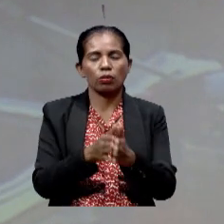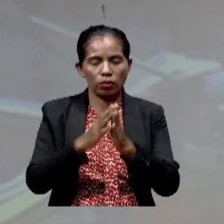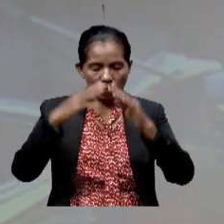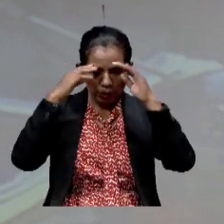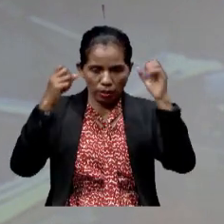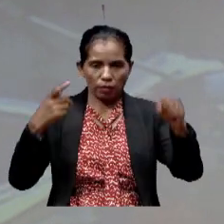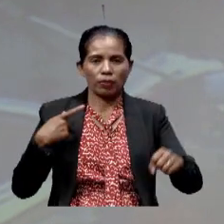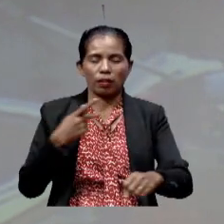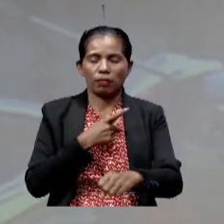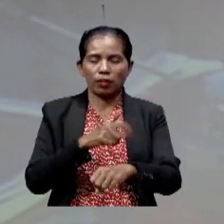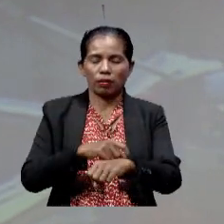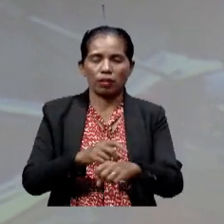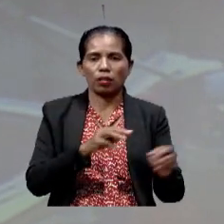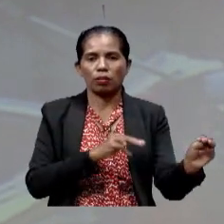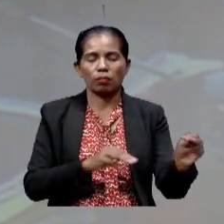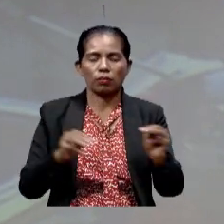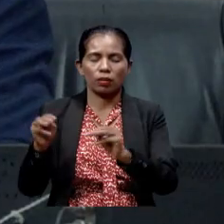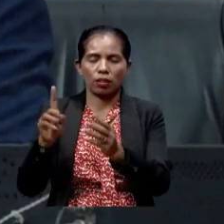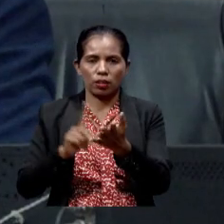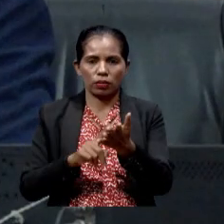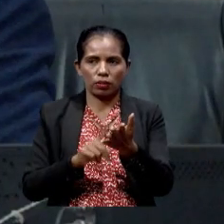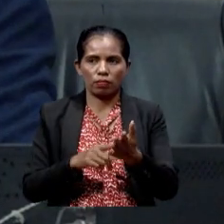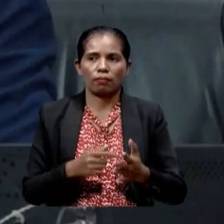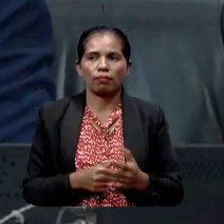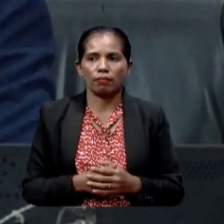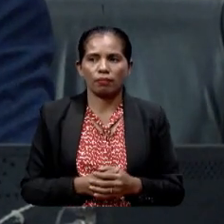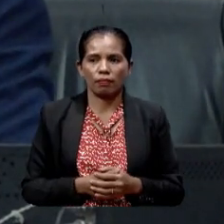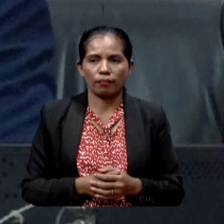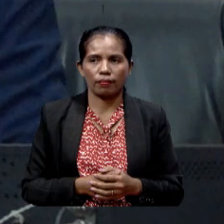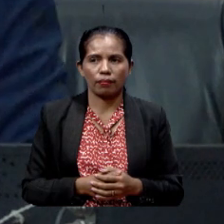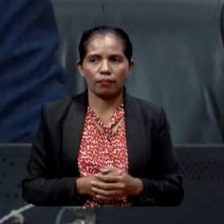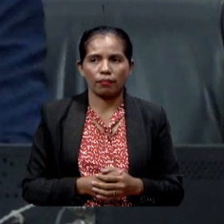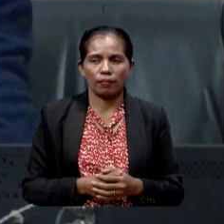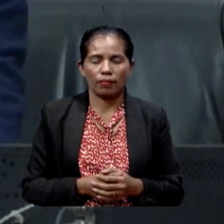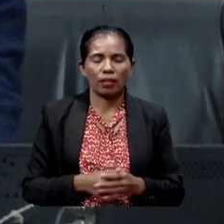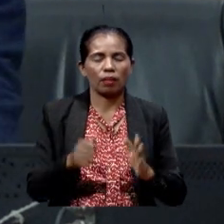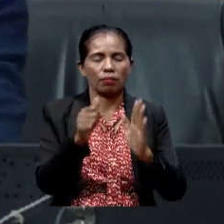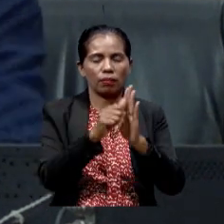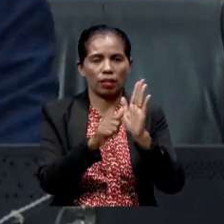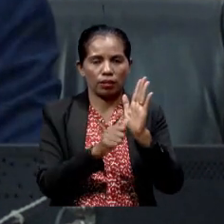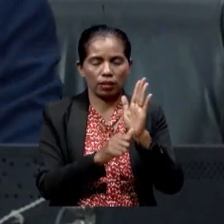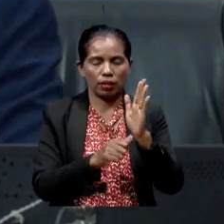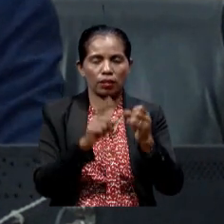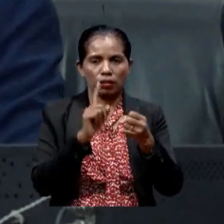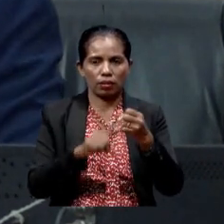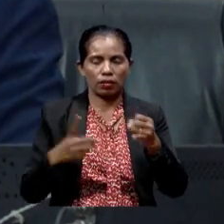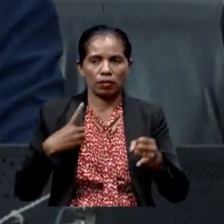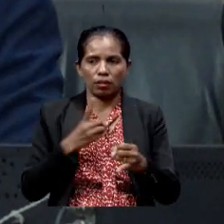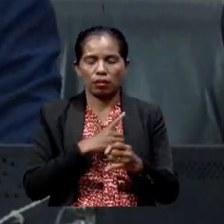Parlamento atua dia discussão refere. Ba agenda e conselheiro, distintos deputados,